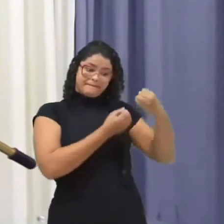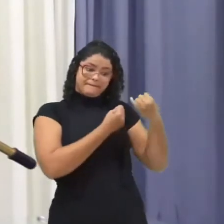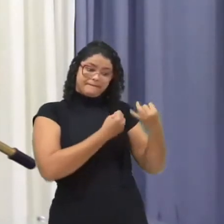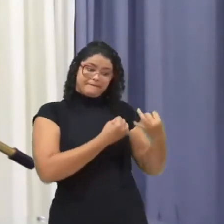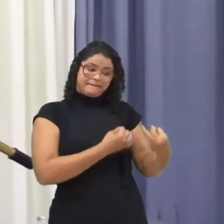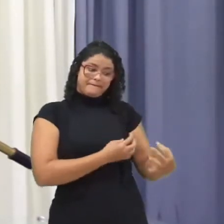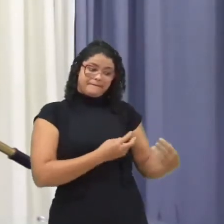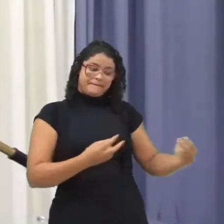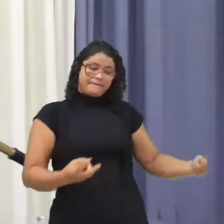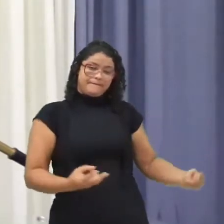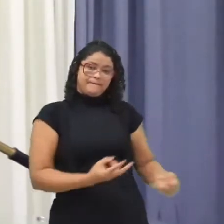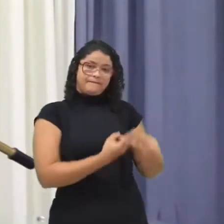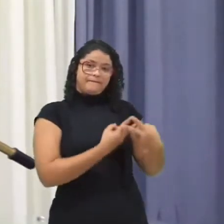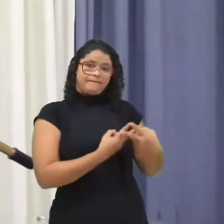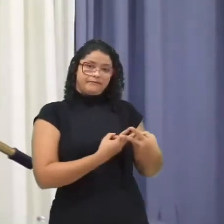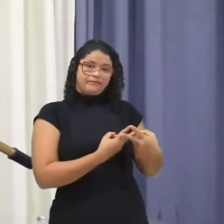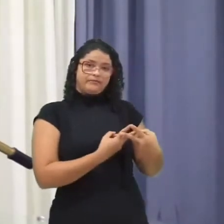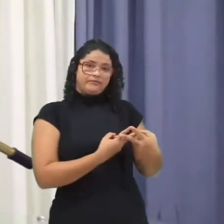cativeiro.